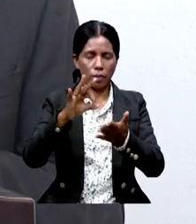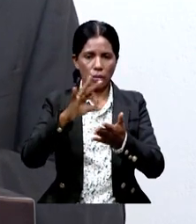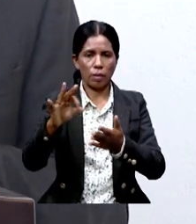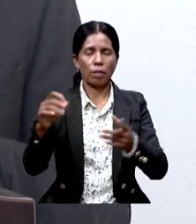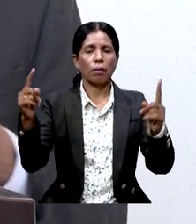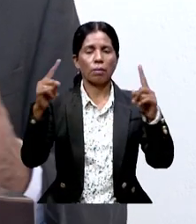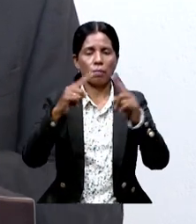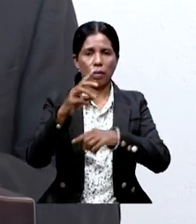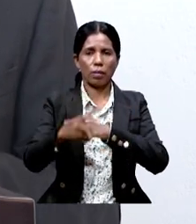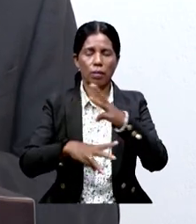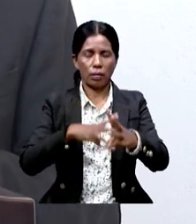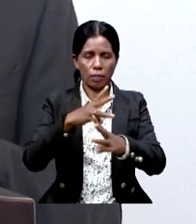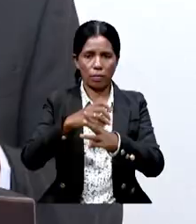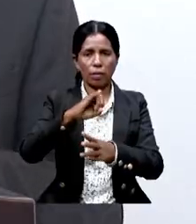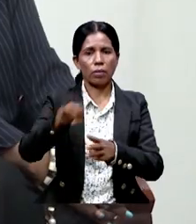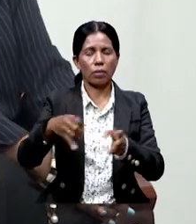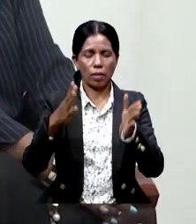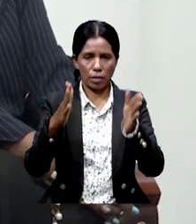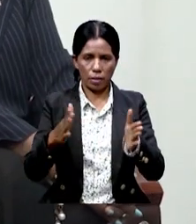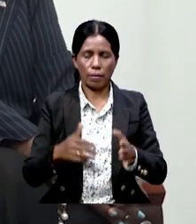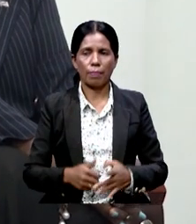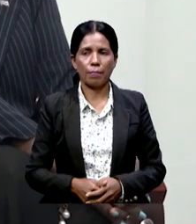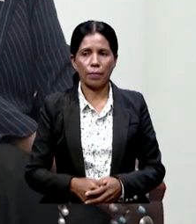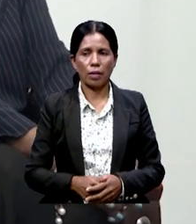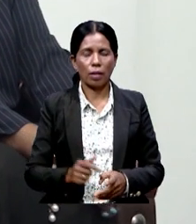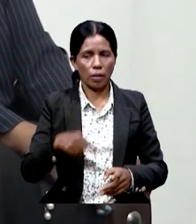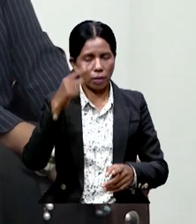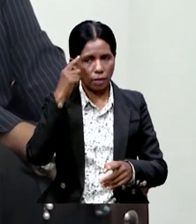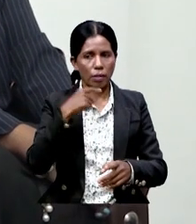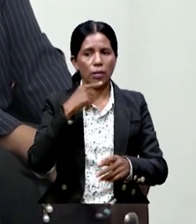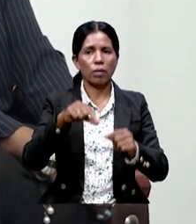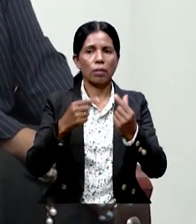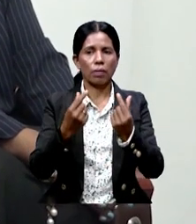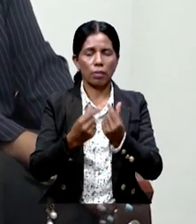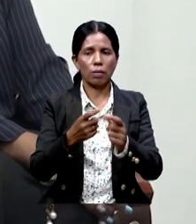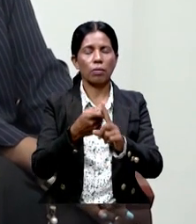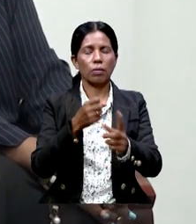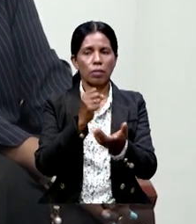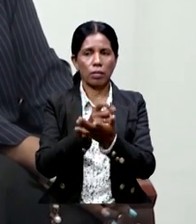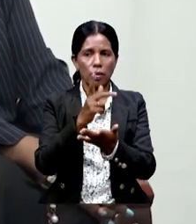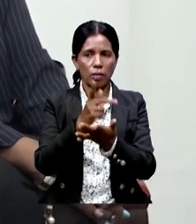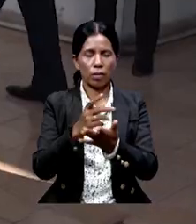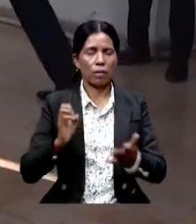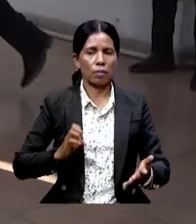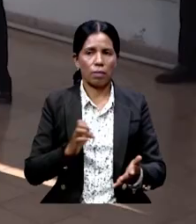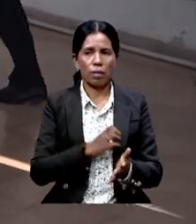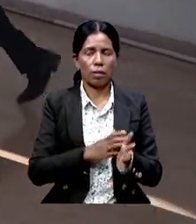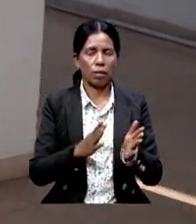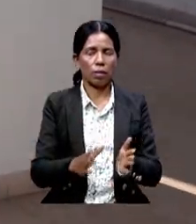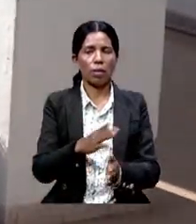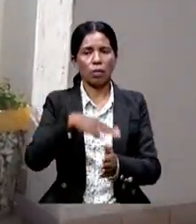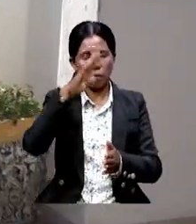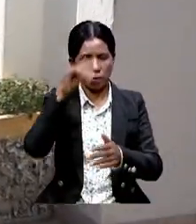mundo jornalismo nia. Governante ne afirma, equipa técnico husi SECOMS no embaixada Cuba e Timor-Leste se coopera ho di